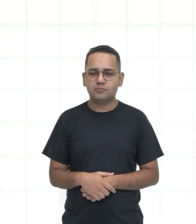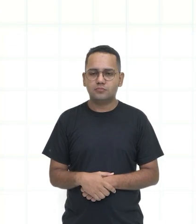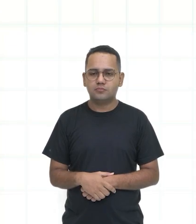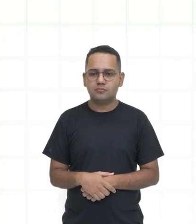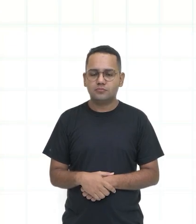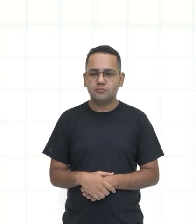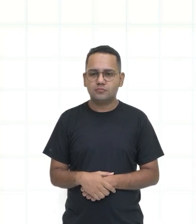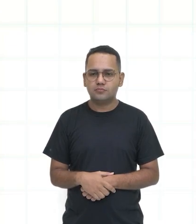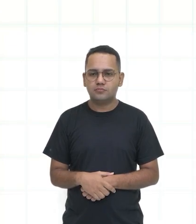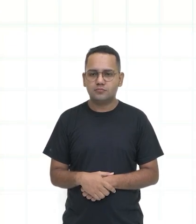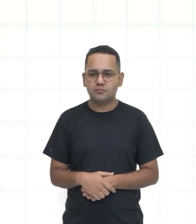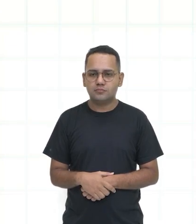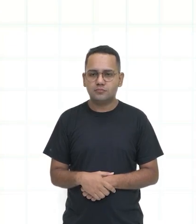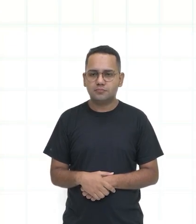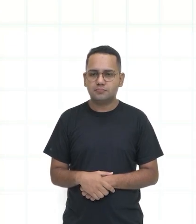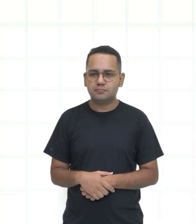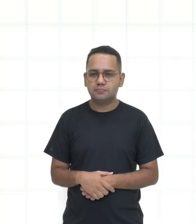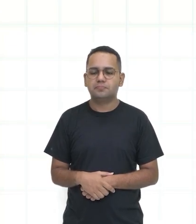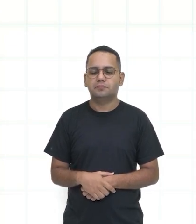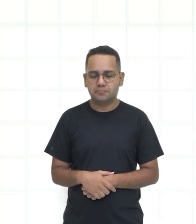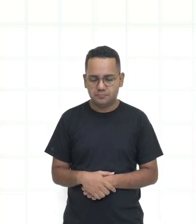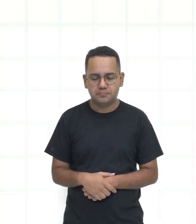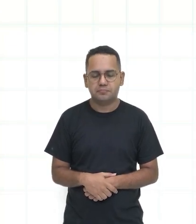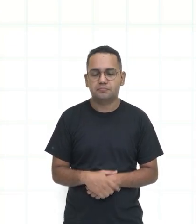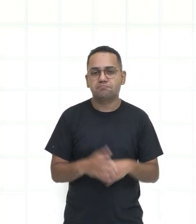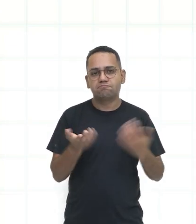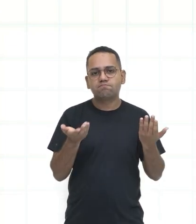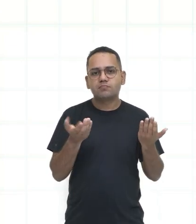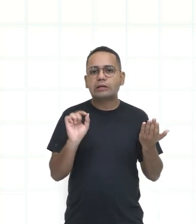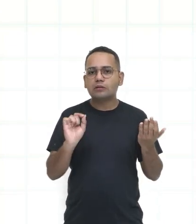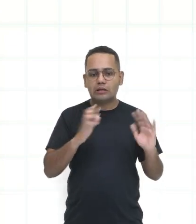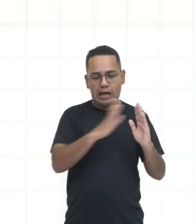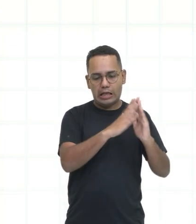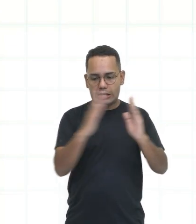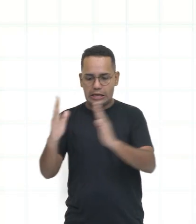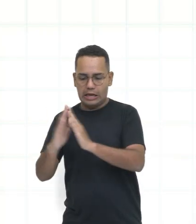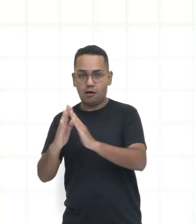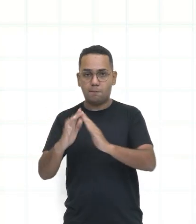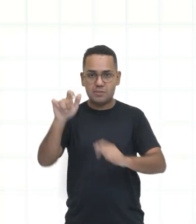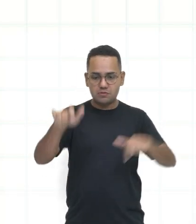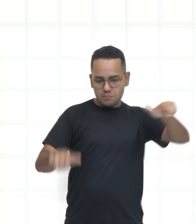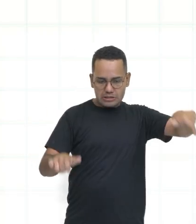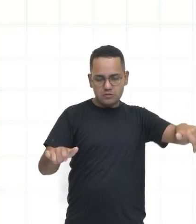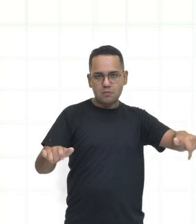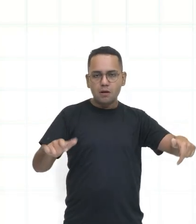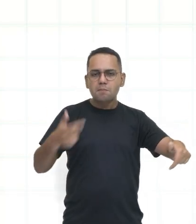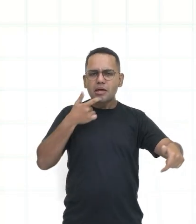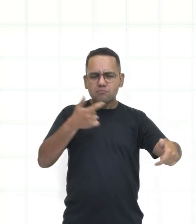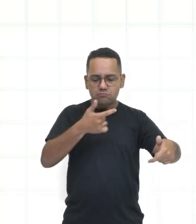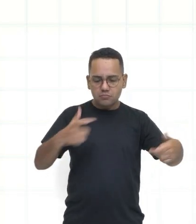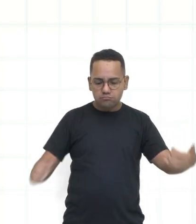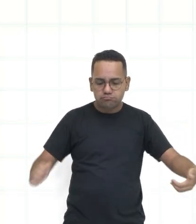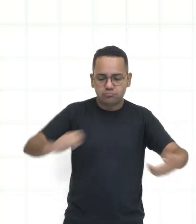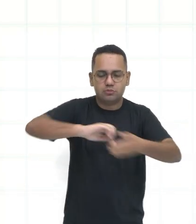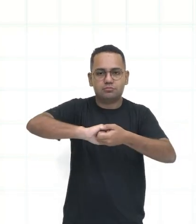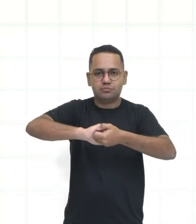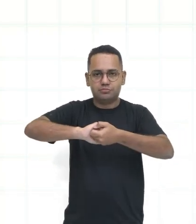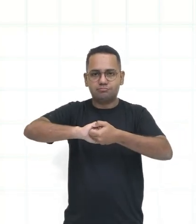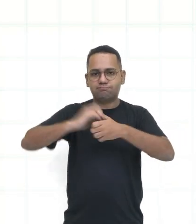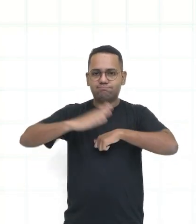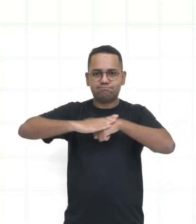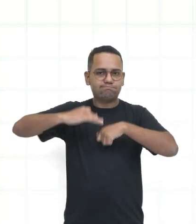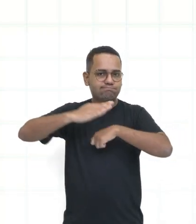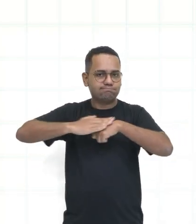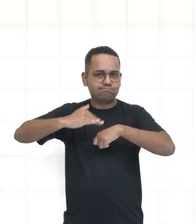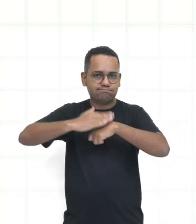outro calorosamente todas as manhãs. Então, repare que aqui, né, each other são duas pessoas, né,